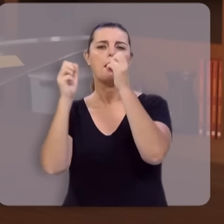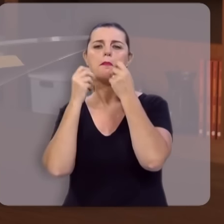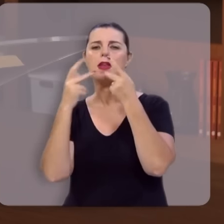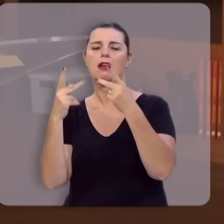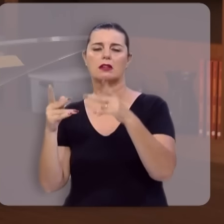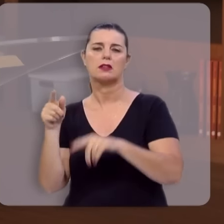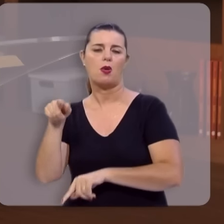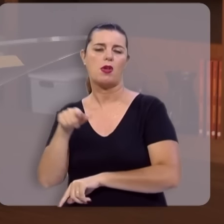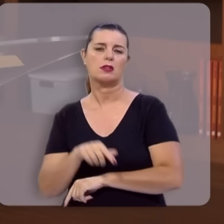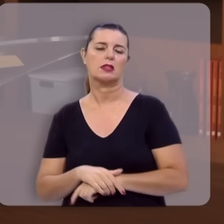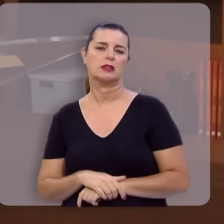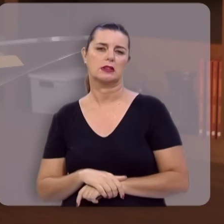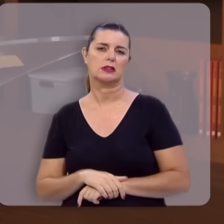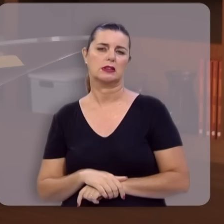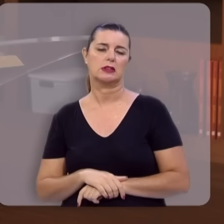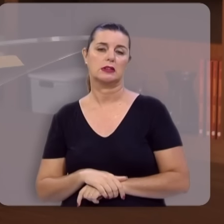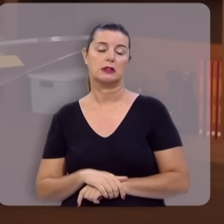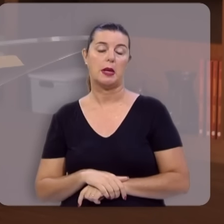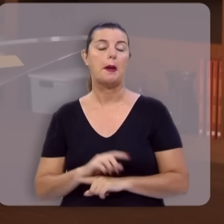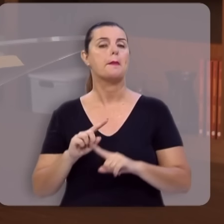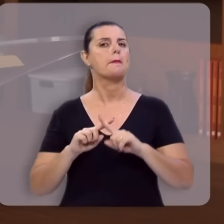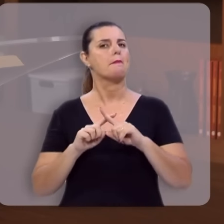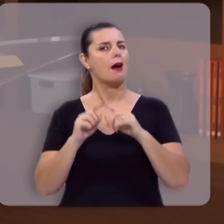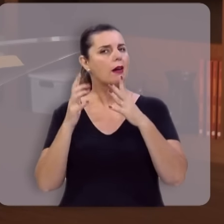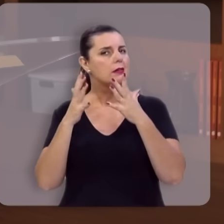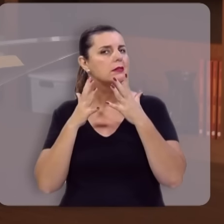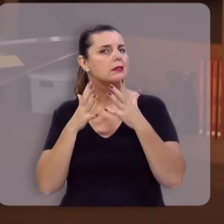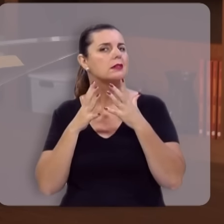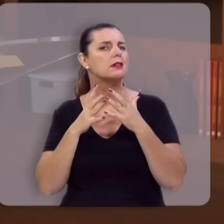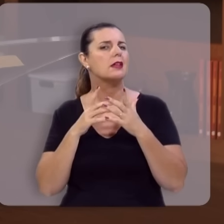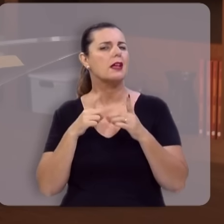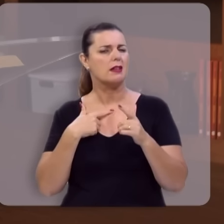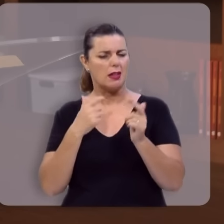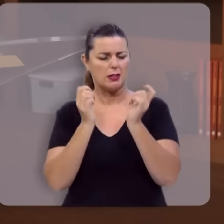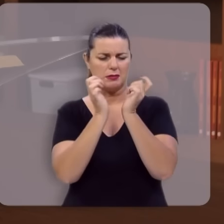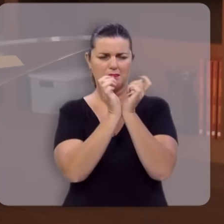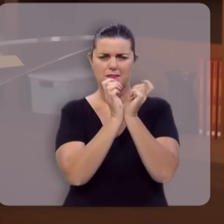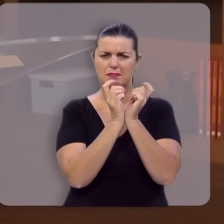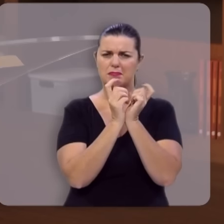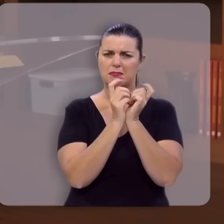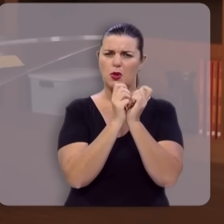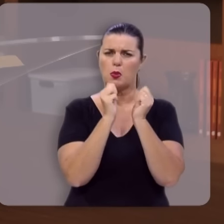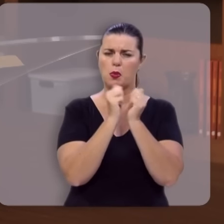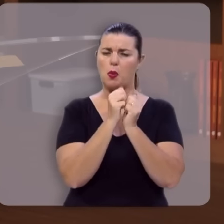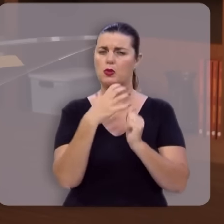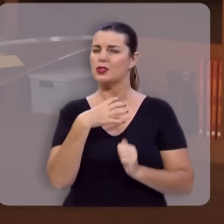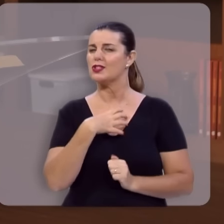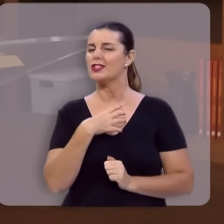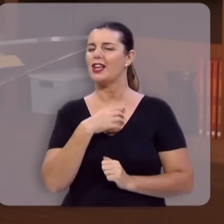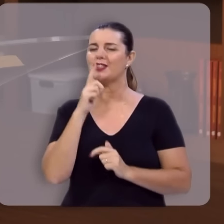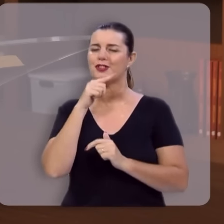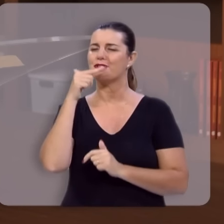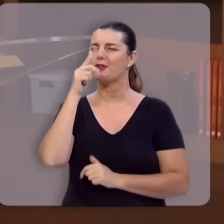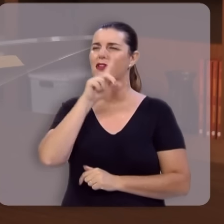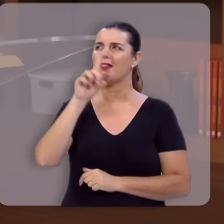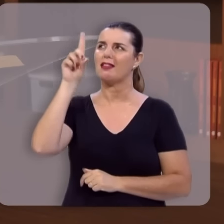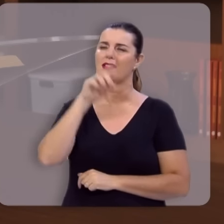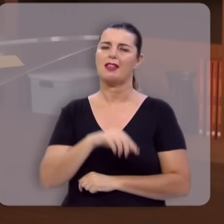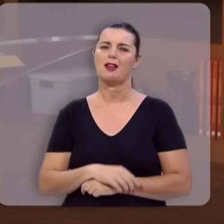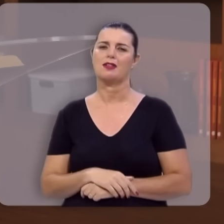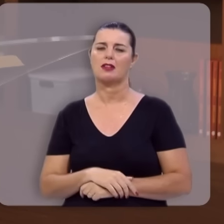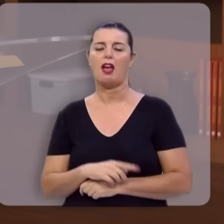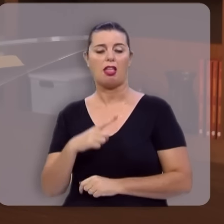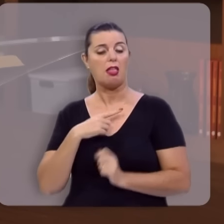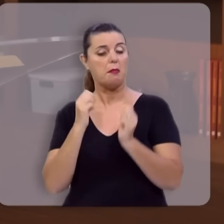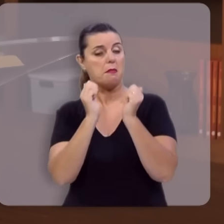de Roma, mas quis a providência carrancuda, mas com a face sorridente,